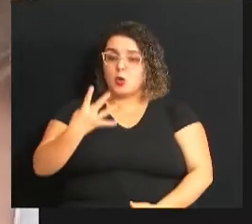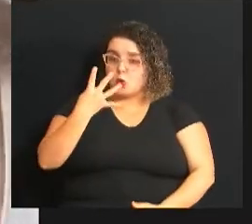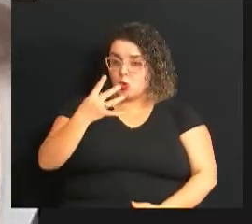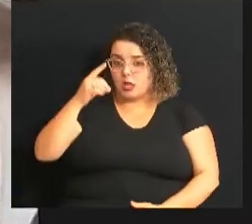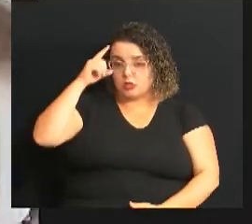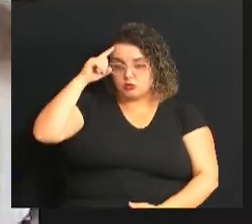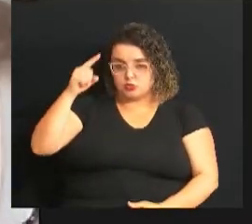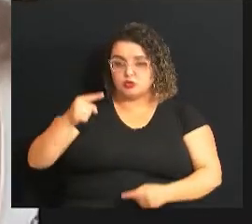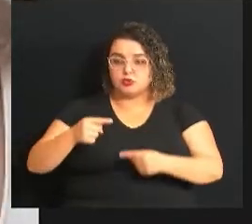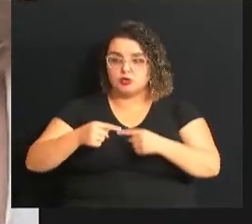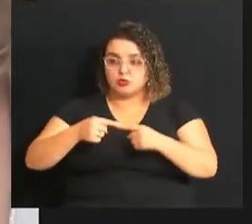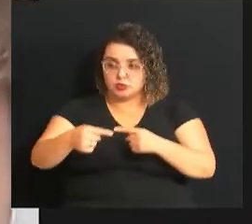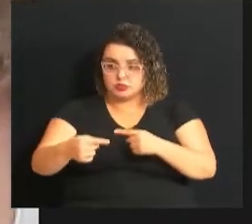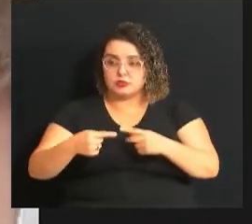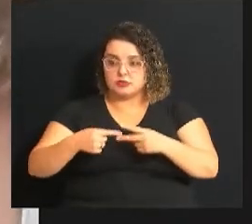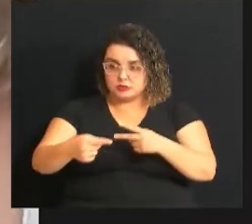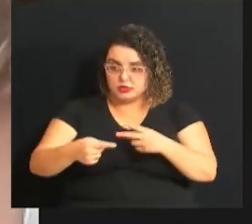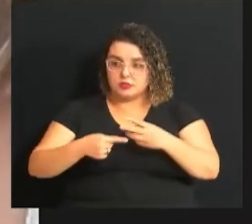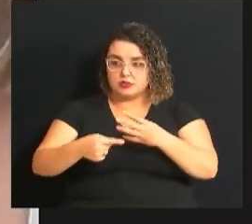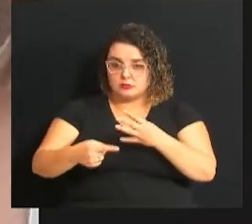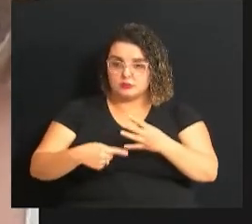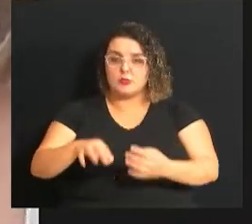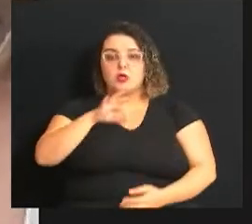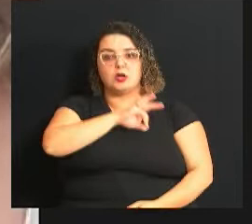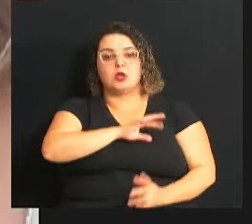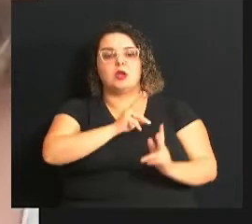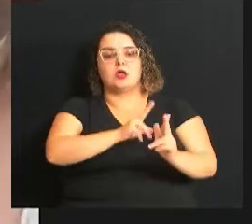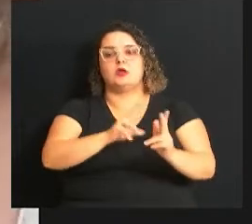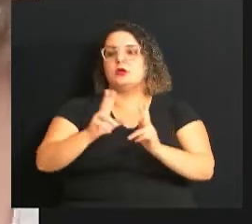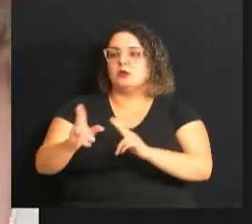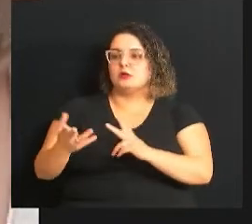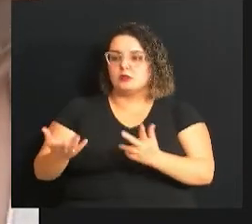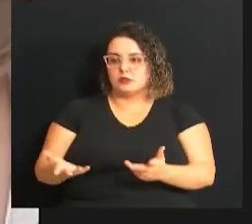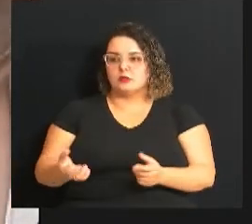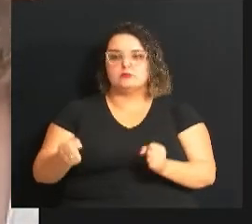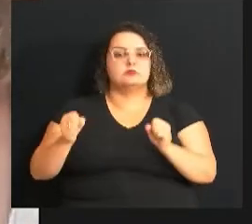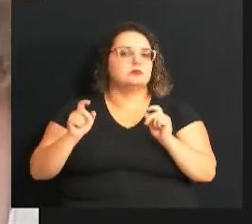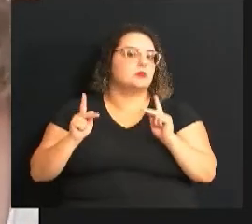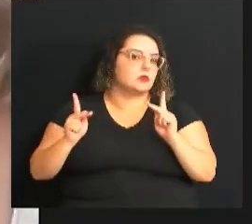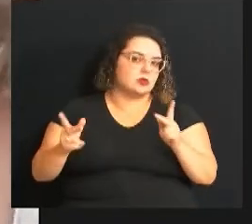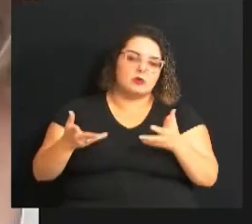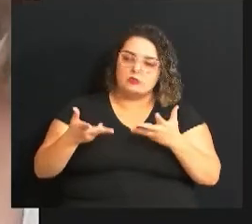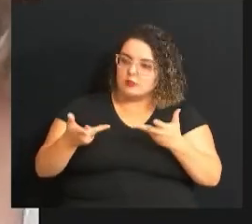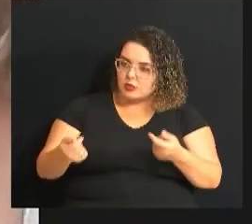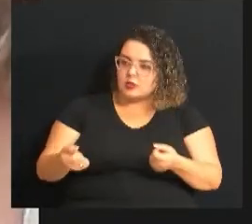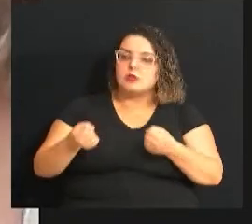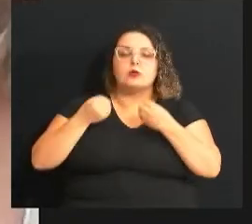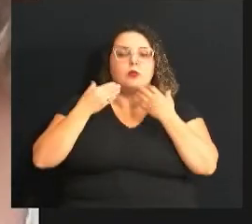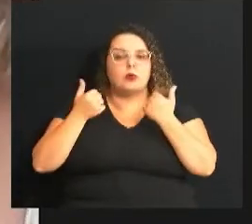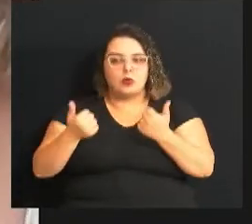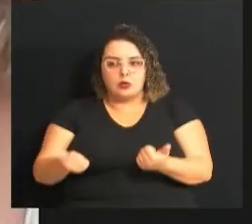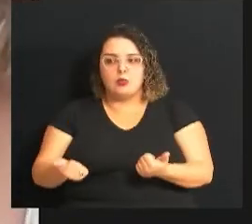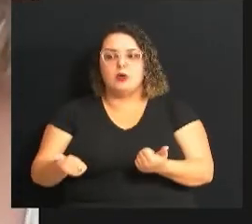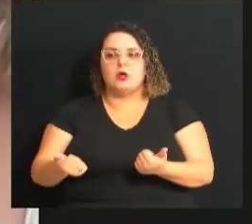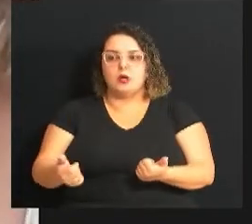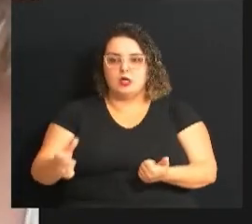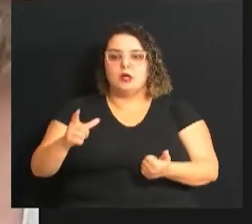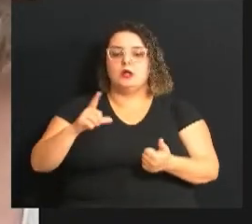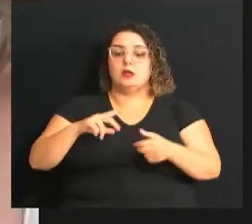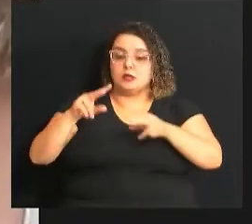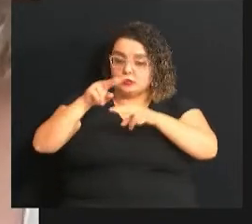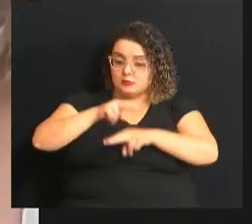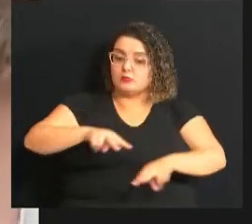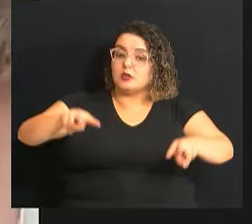mas a tua remuneração continua a mesma, ok, maravilha, que bom que ela está tendo uma visão